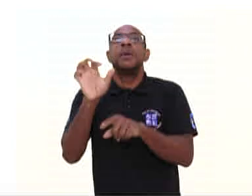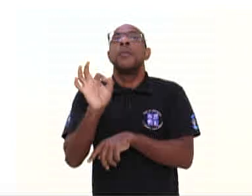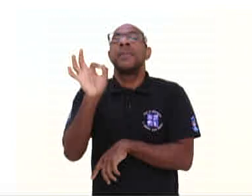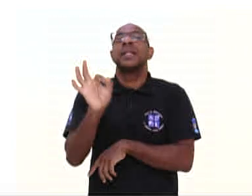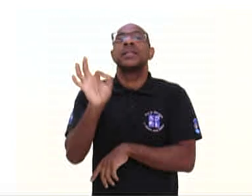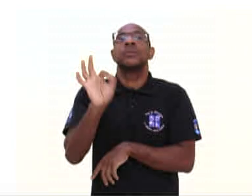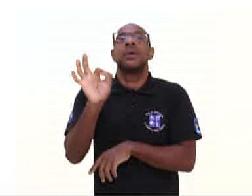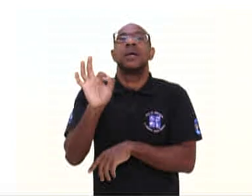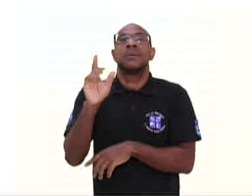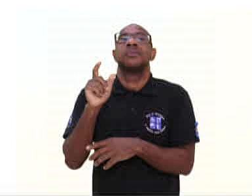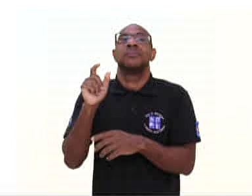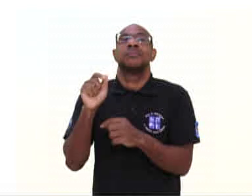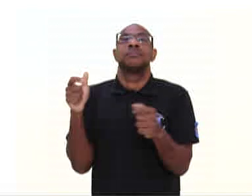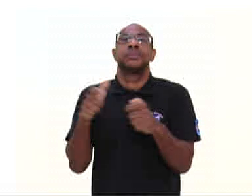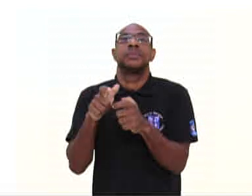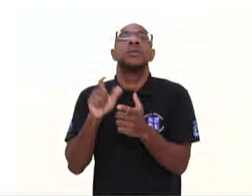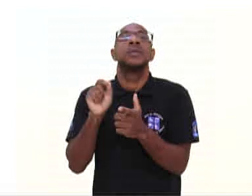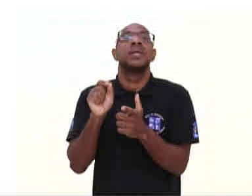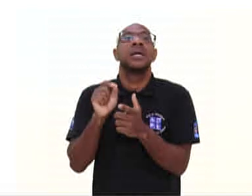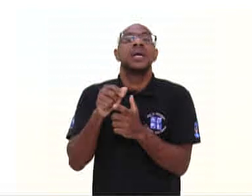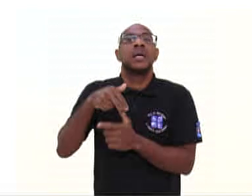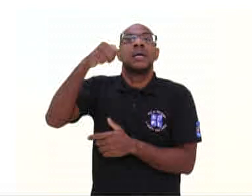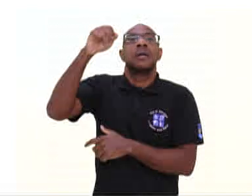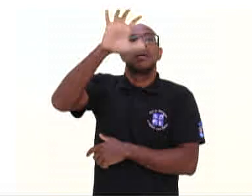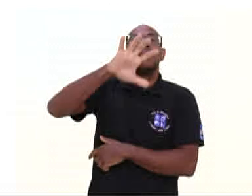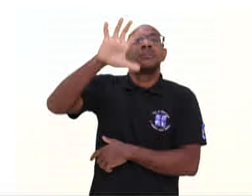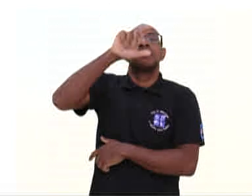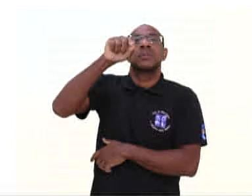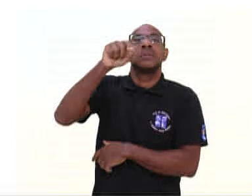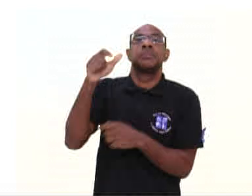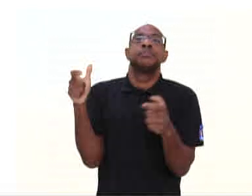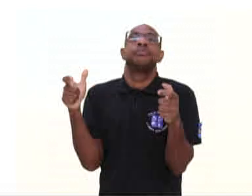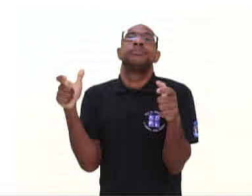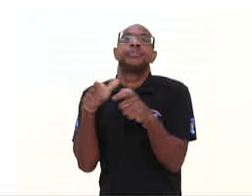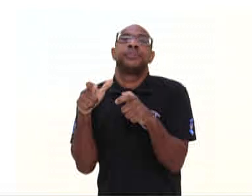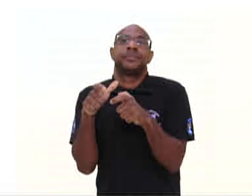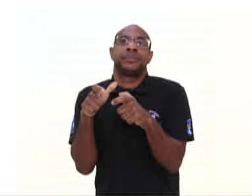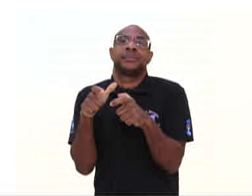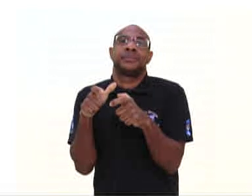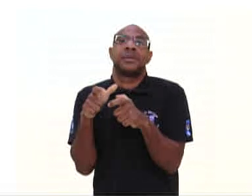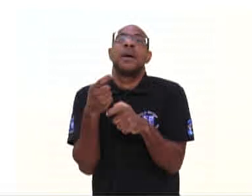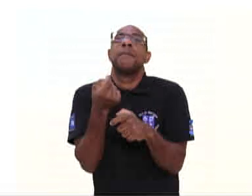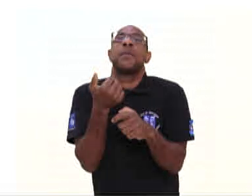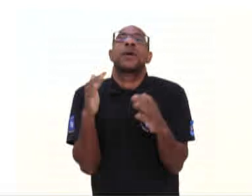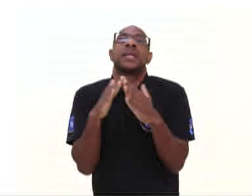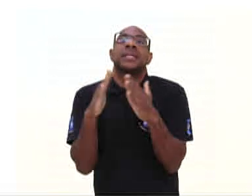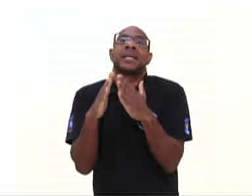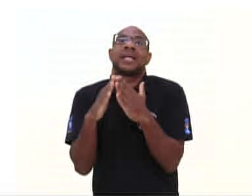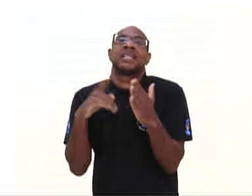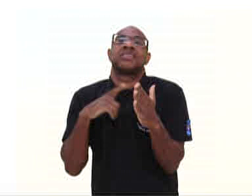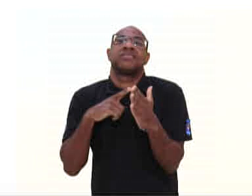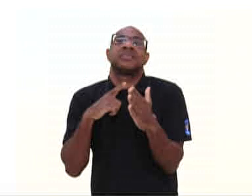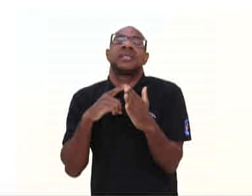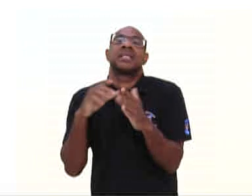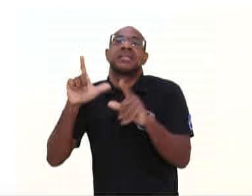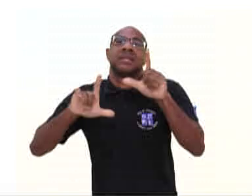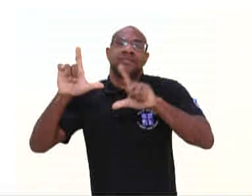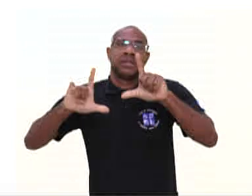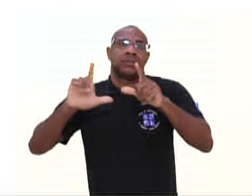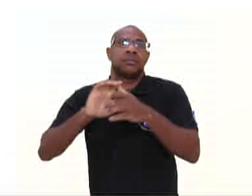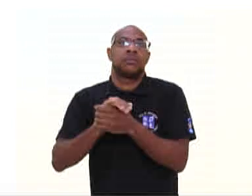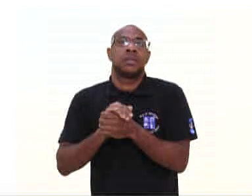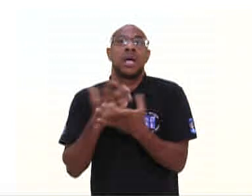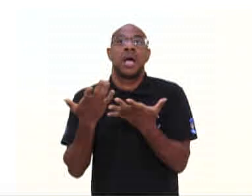A região norte continuou detendo o menor percentual de domicílios com televisão, 92,3%, enquanto a